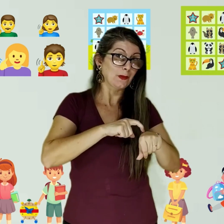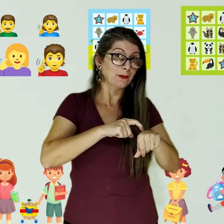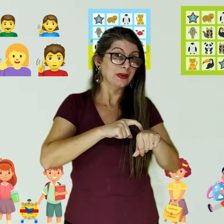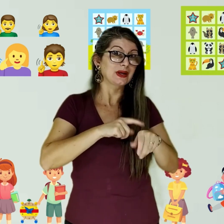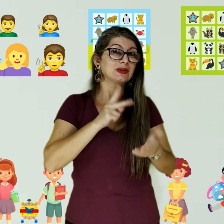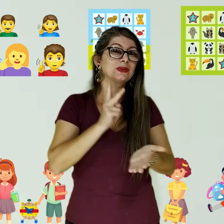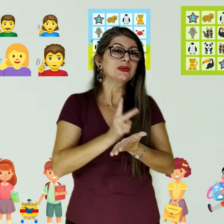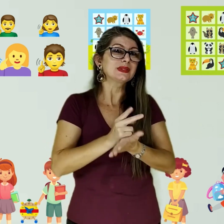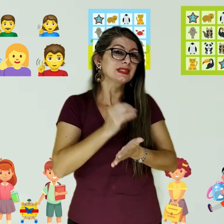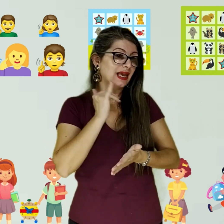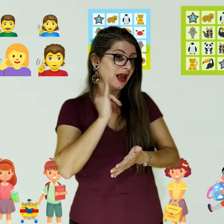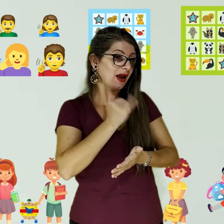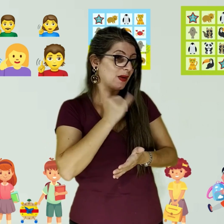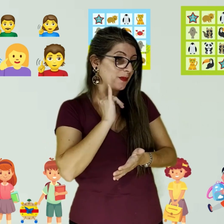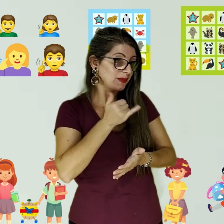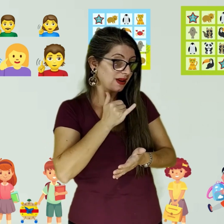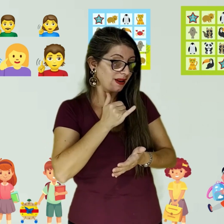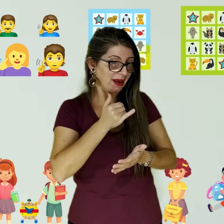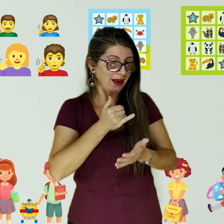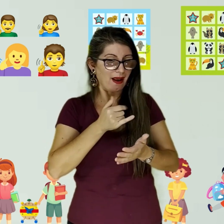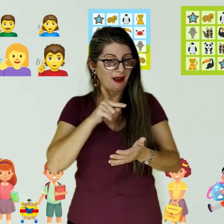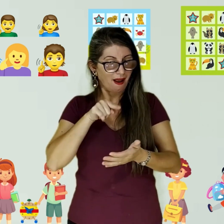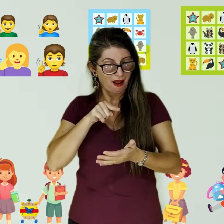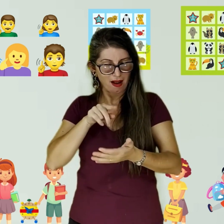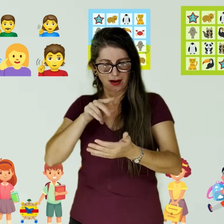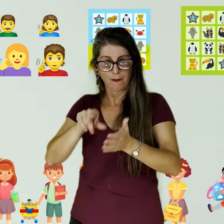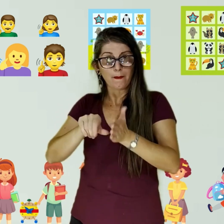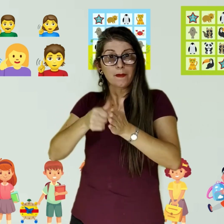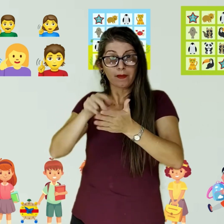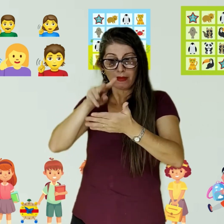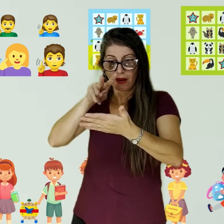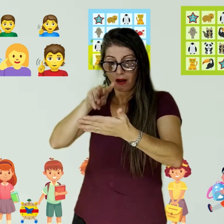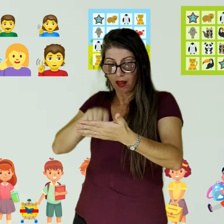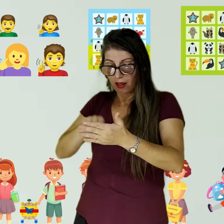de dormir, contam histórias para ele.